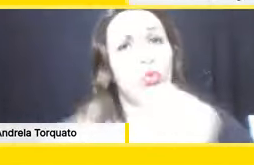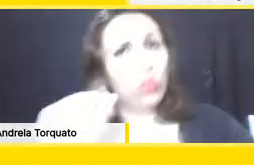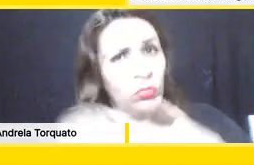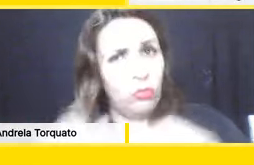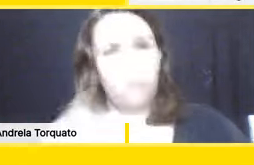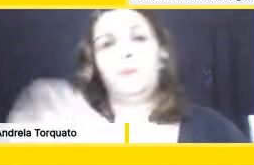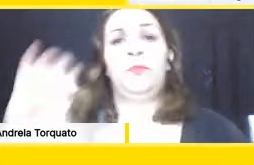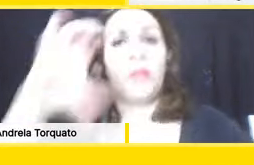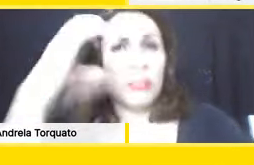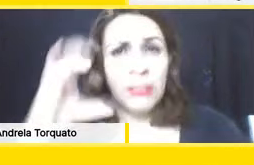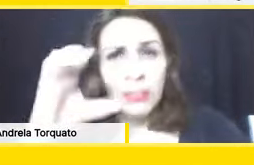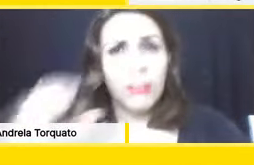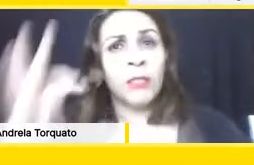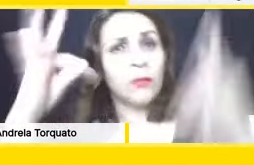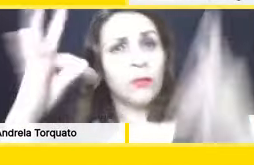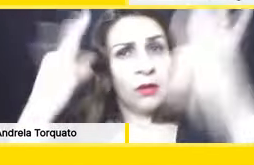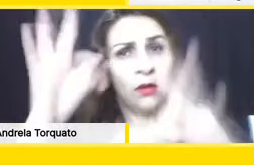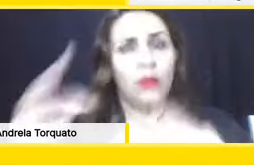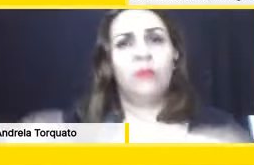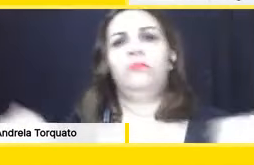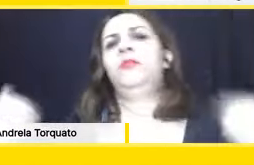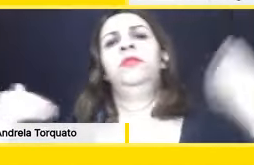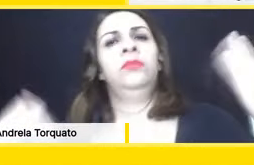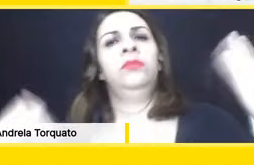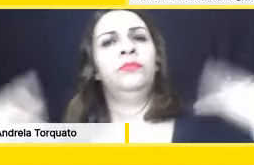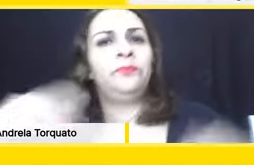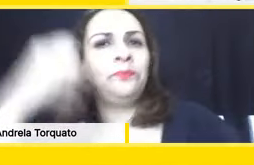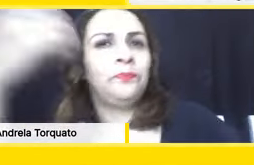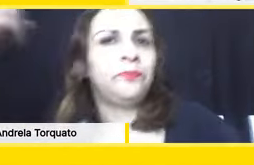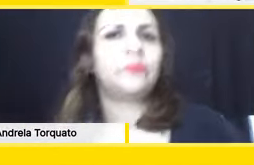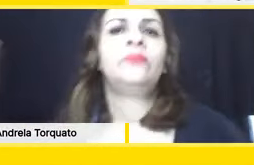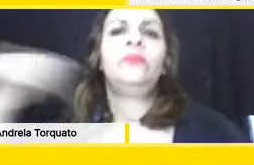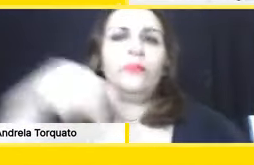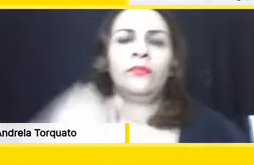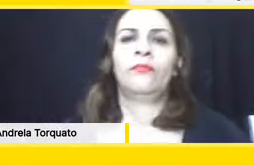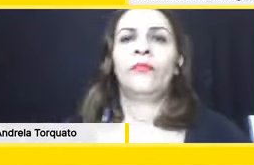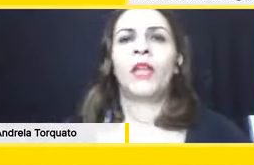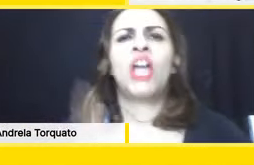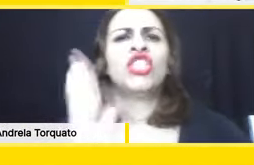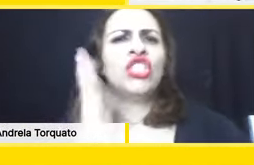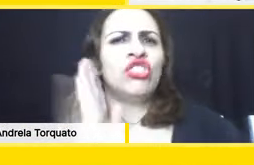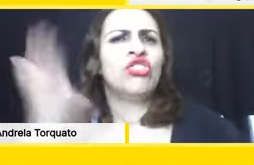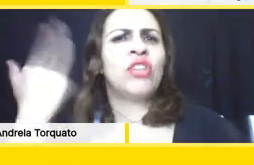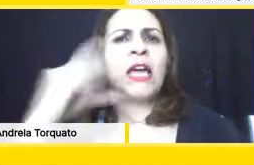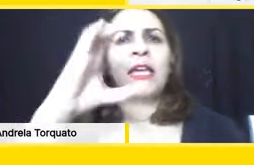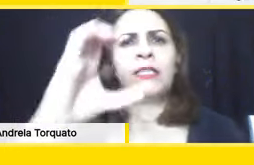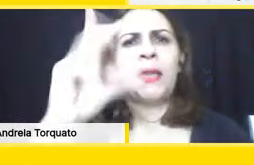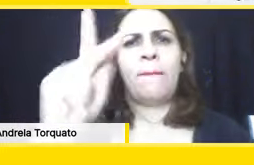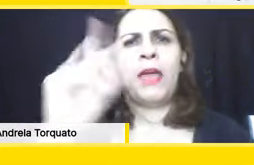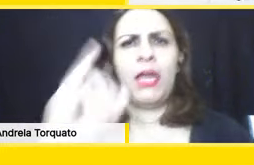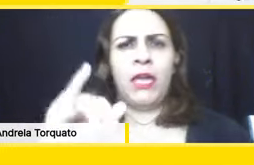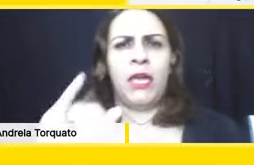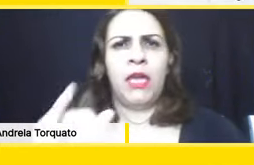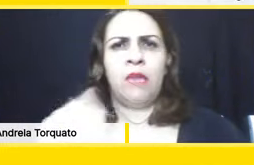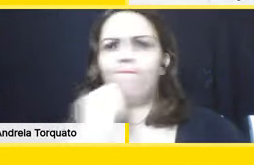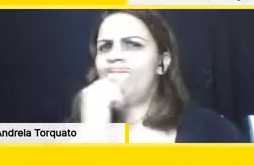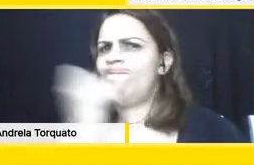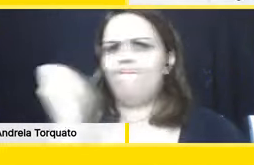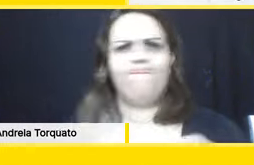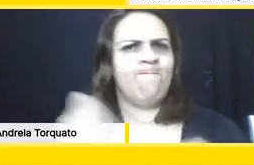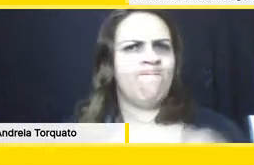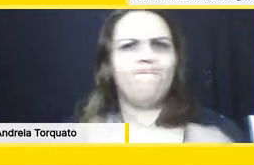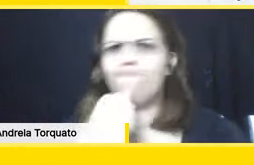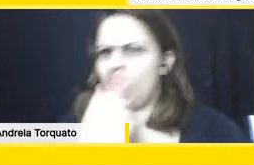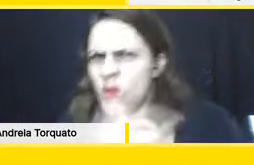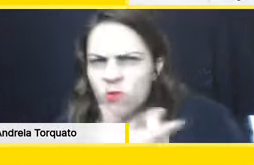Ciência, Tecnologia e Turismo da Câmara Legislativa também. Fui presidente da CPI da Pedofilia na legislatura passada e presidente da